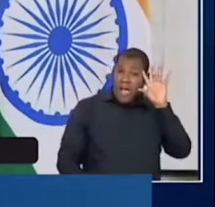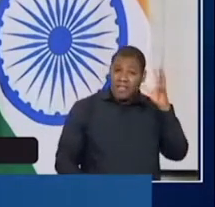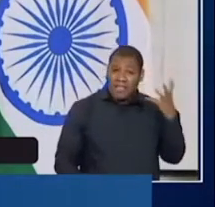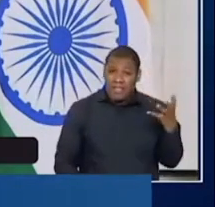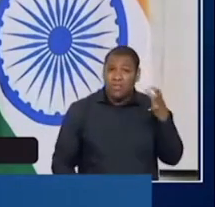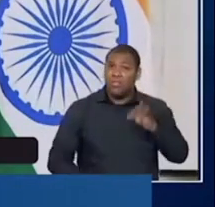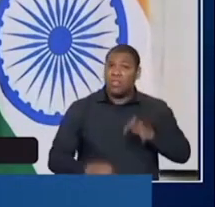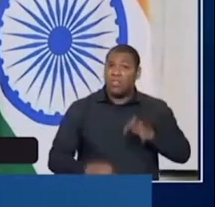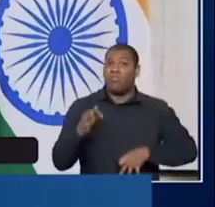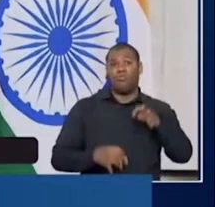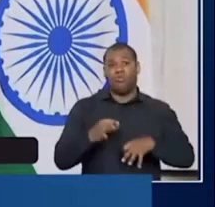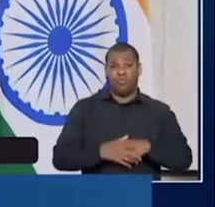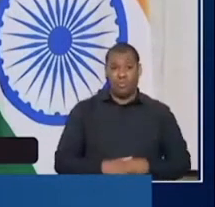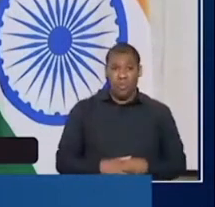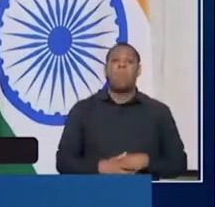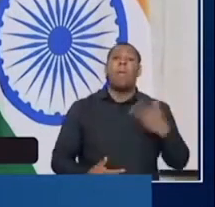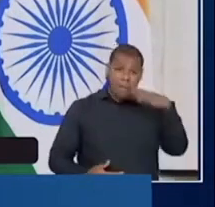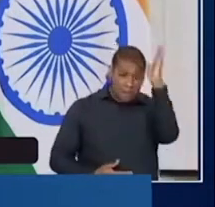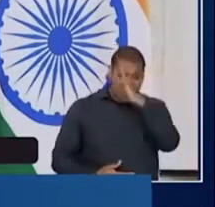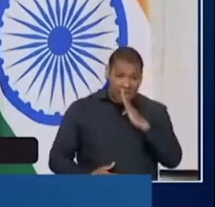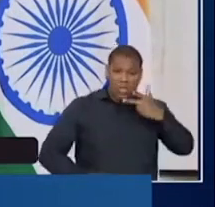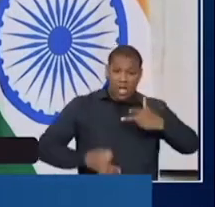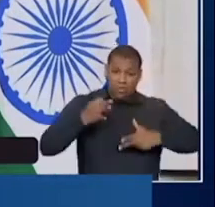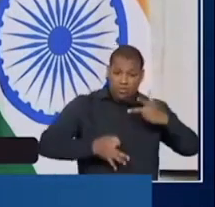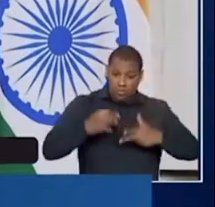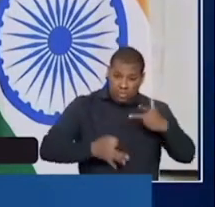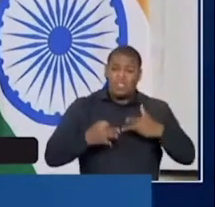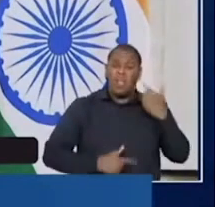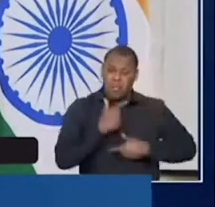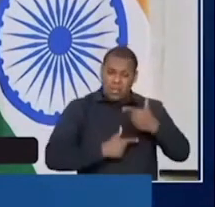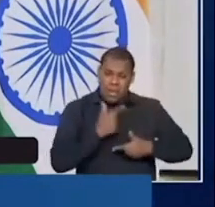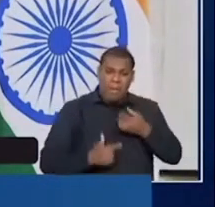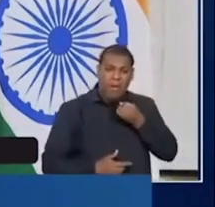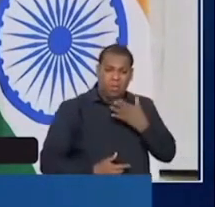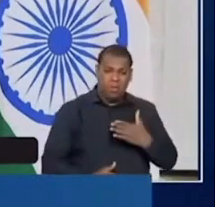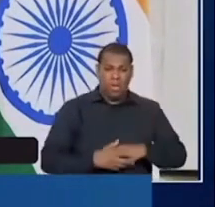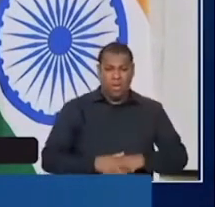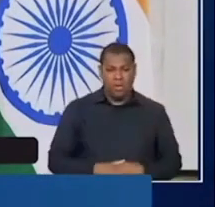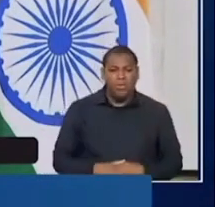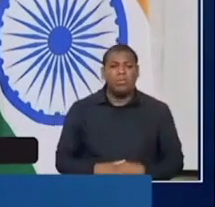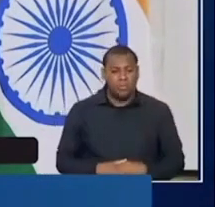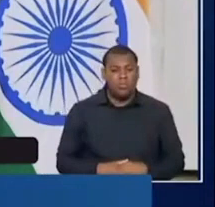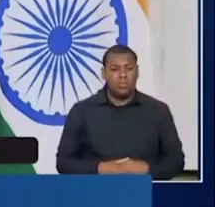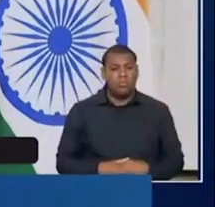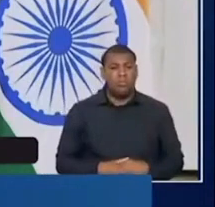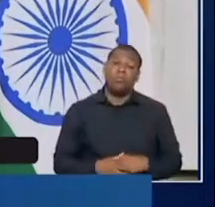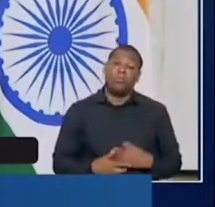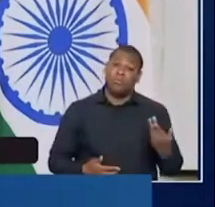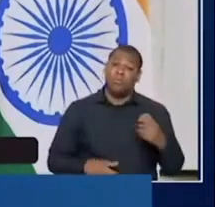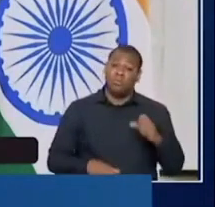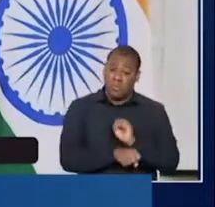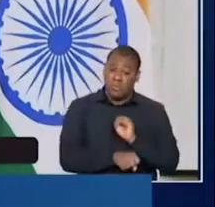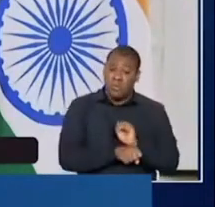determinação da justiça, da qual o Brasil é signatário. Putin não foi para a África do Sul, naquele evento dos BRICS, muito provavelmente